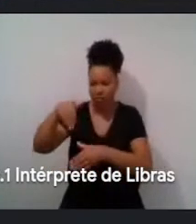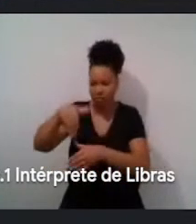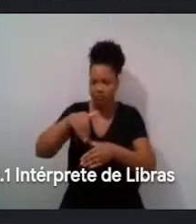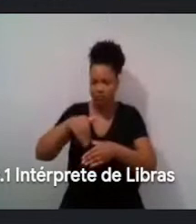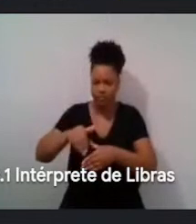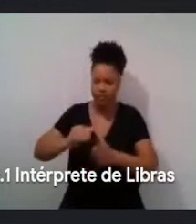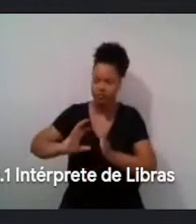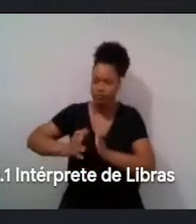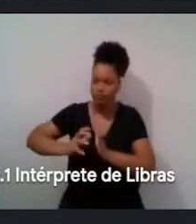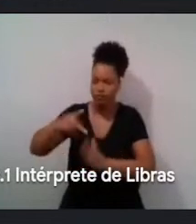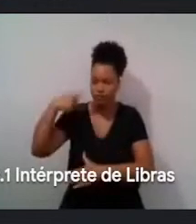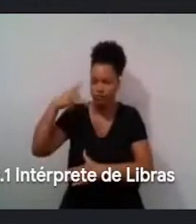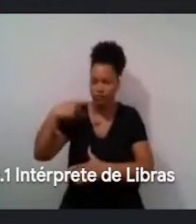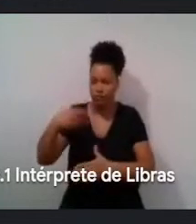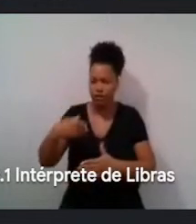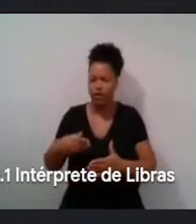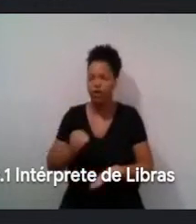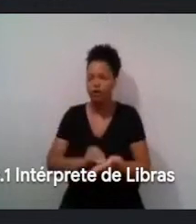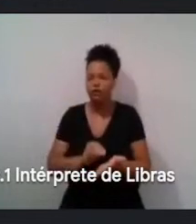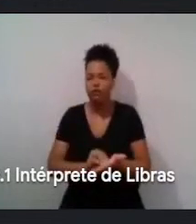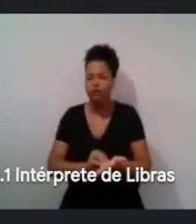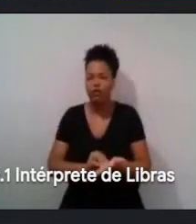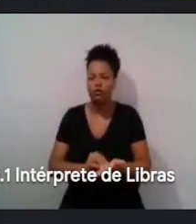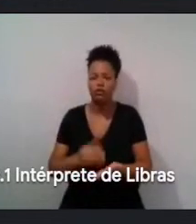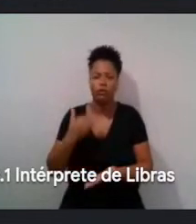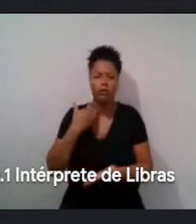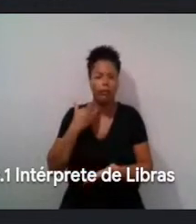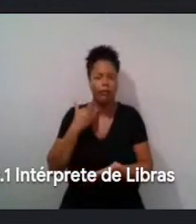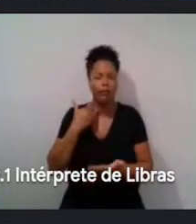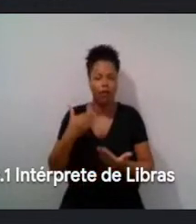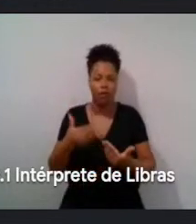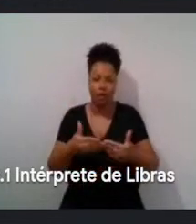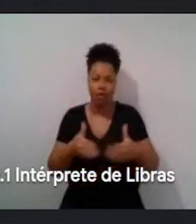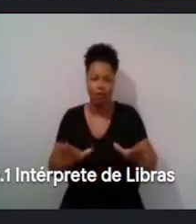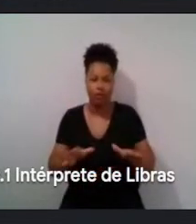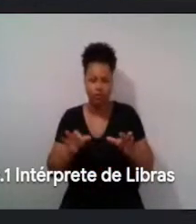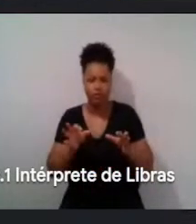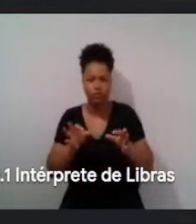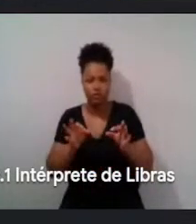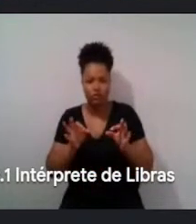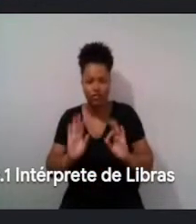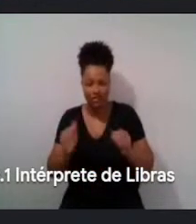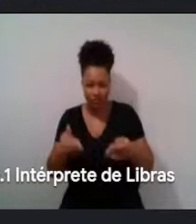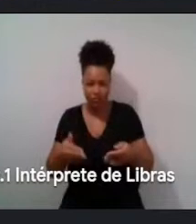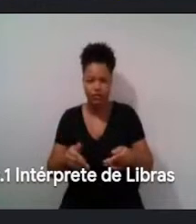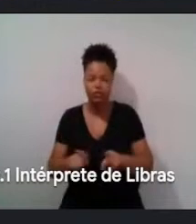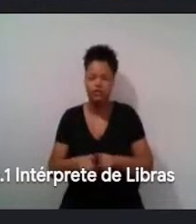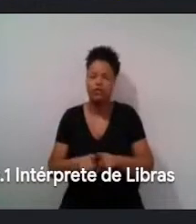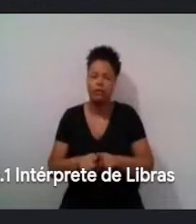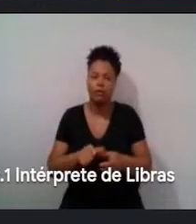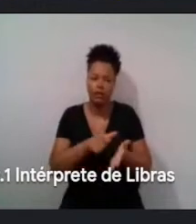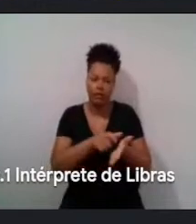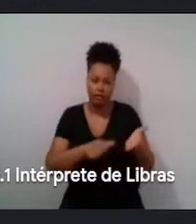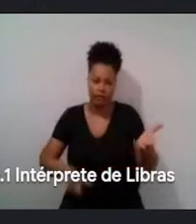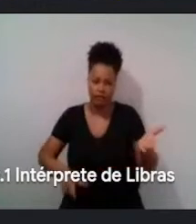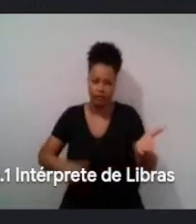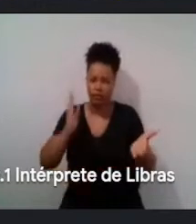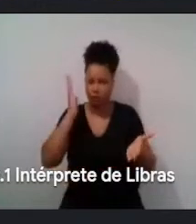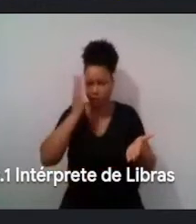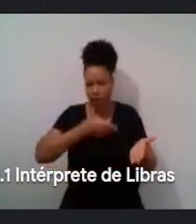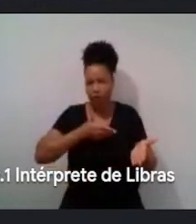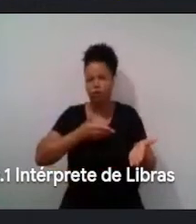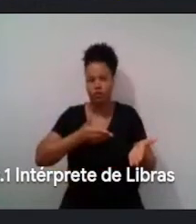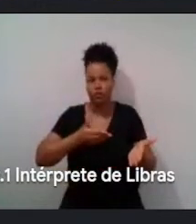de abertura de conta bancária específica e também a não apresentação dos extratos bancários. Bom,